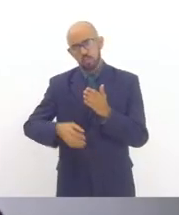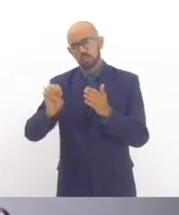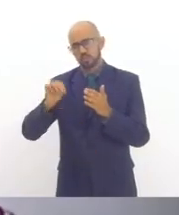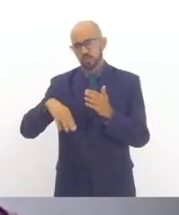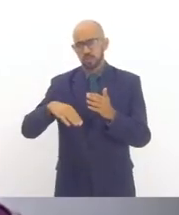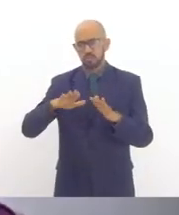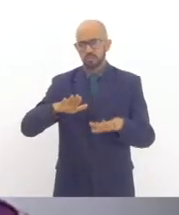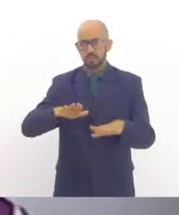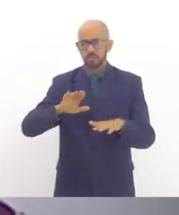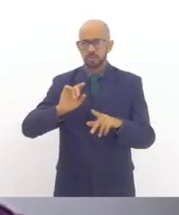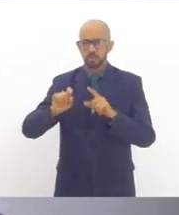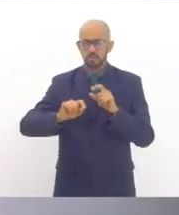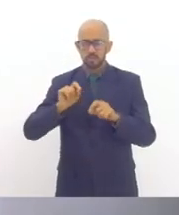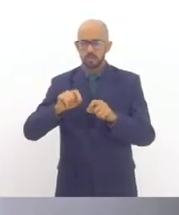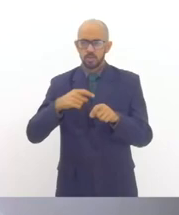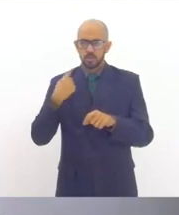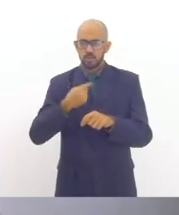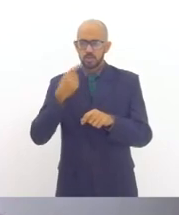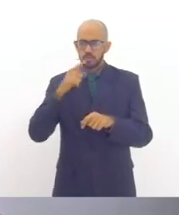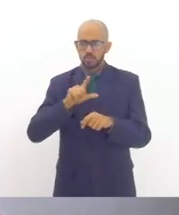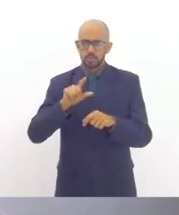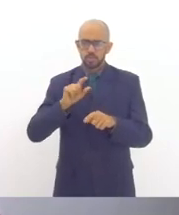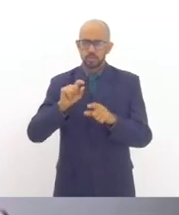tudo, mas a gente conseguiu